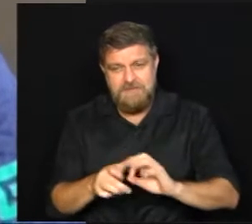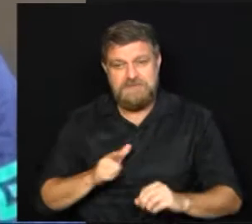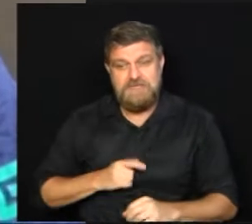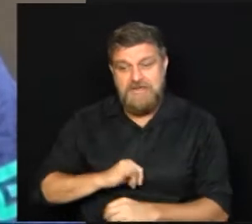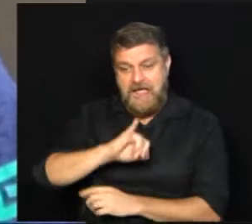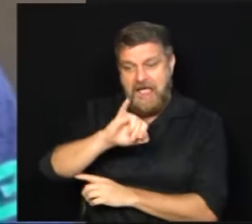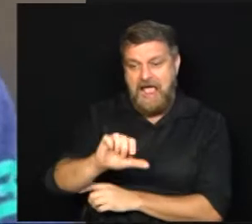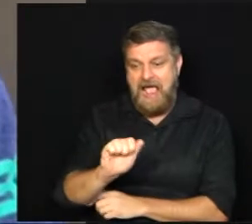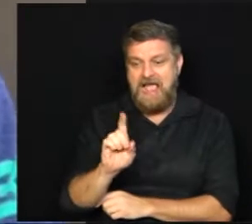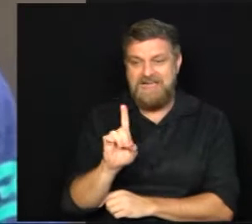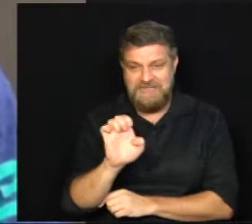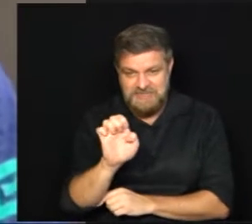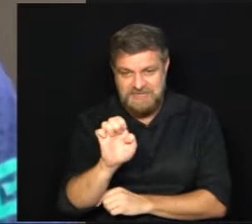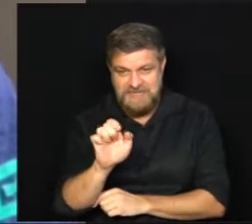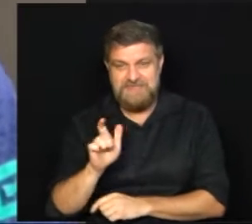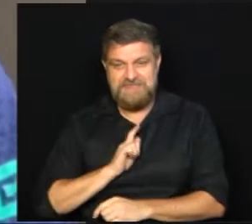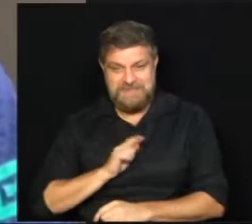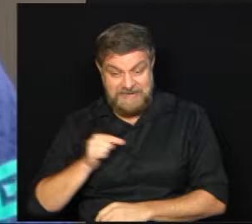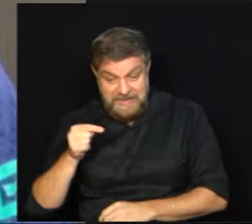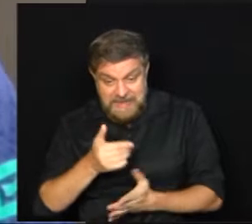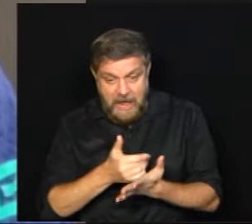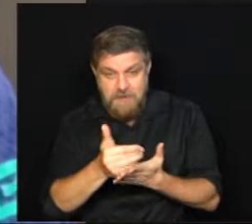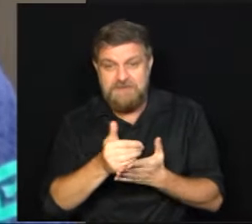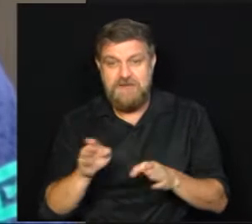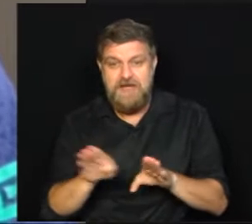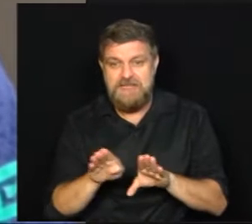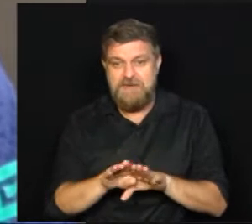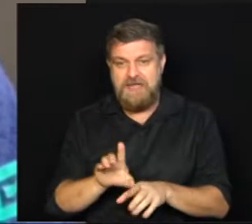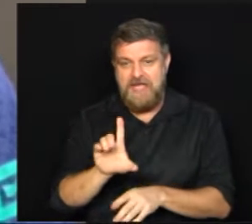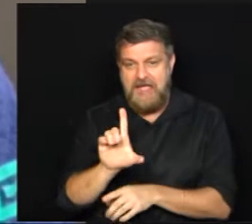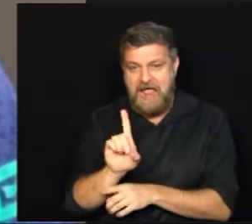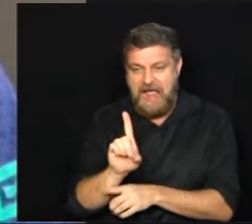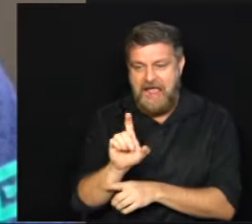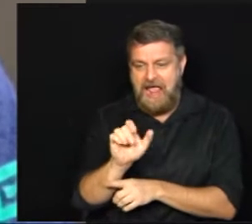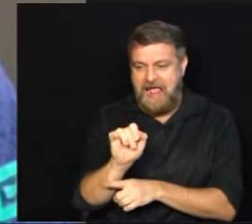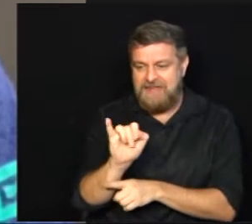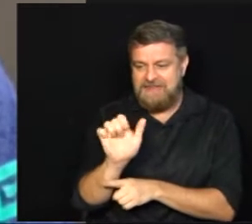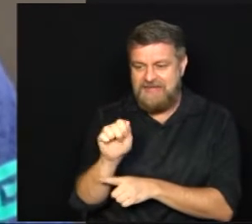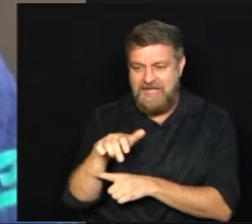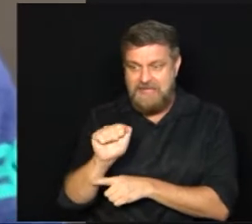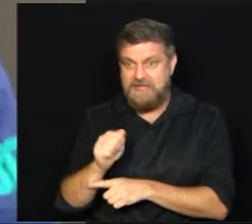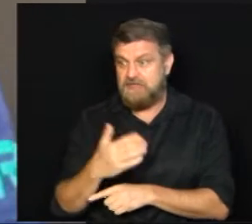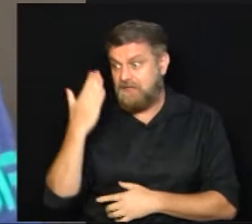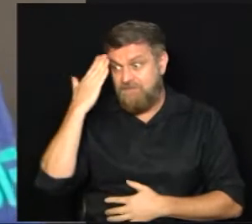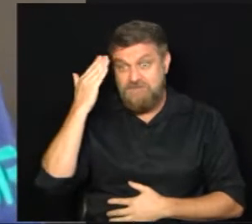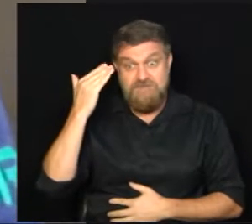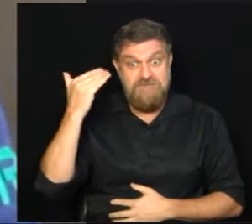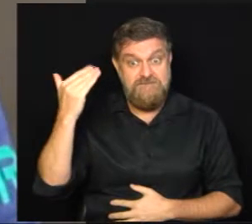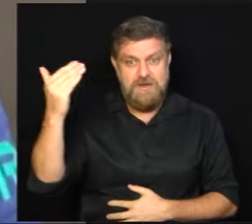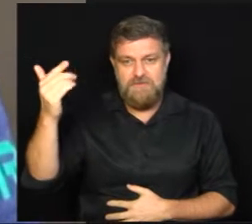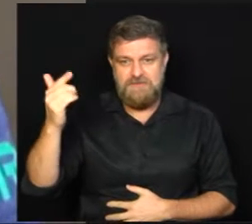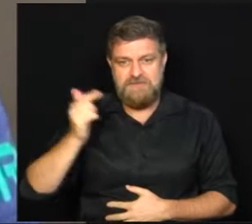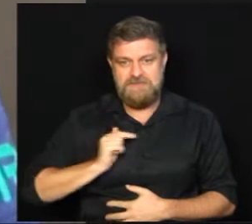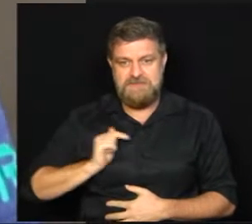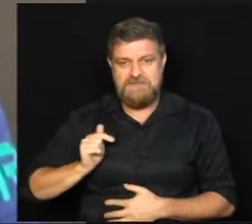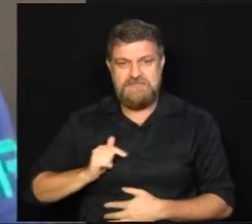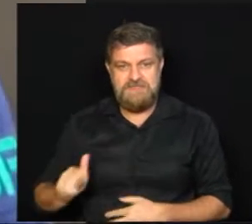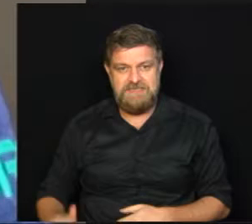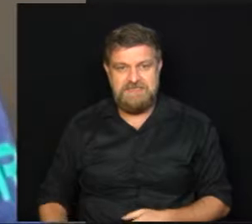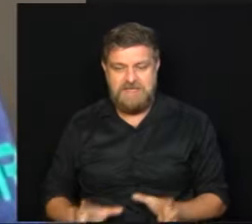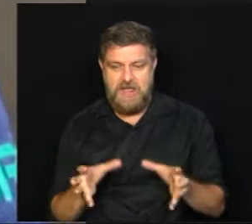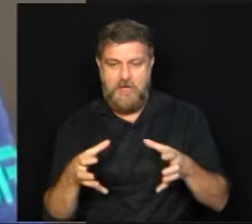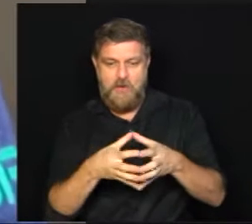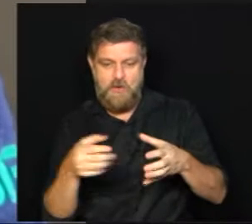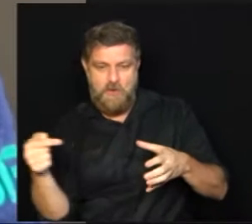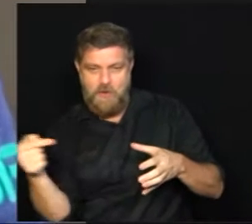estava começando na seleção, a Daiane dos Santos estava em super evidência, então tinha um camping, né, da seleção de